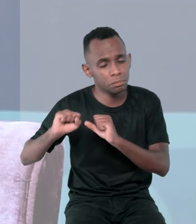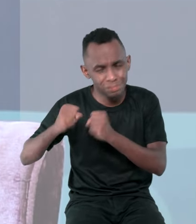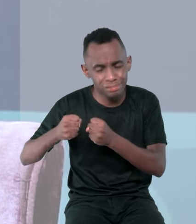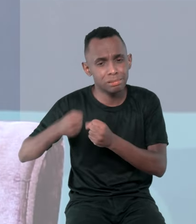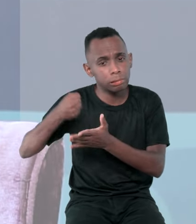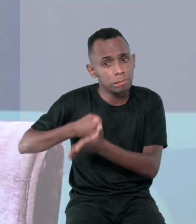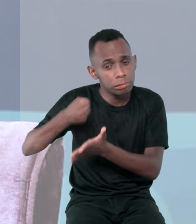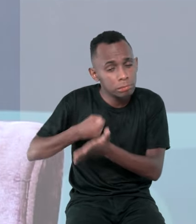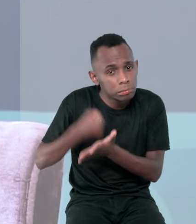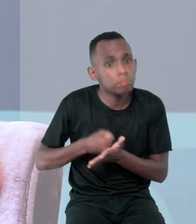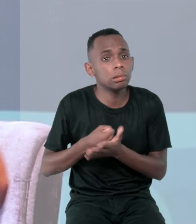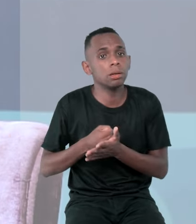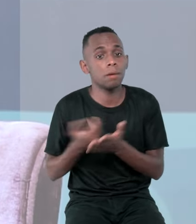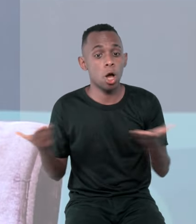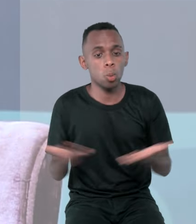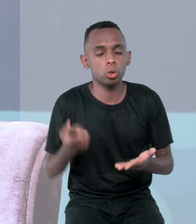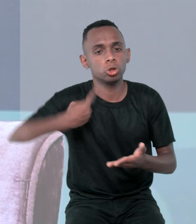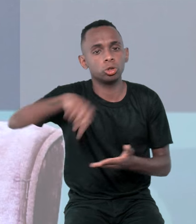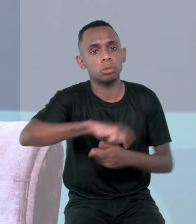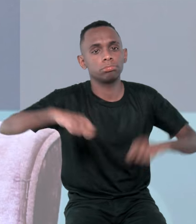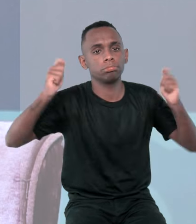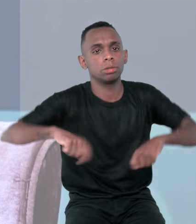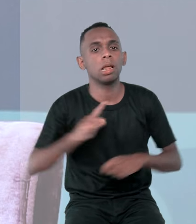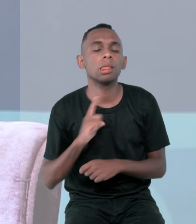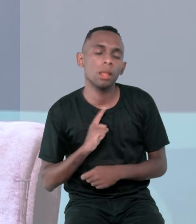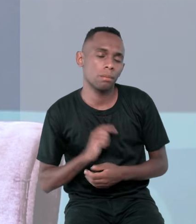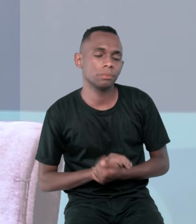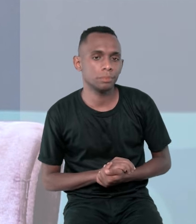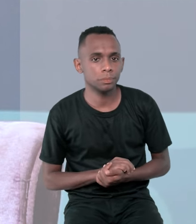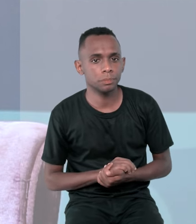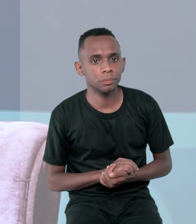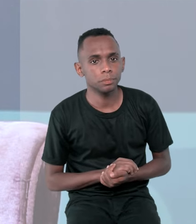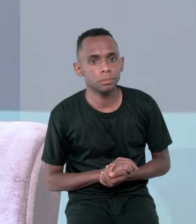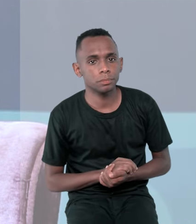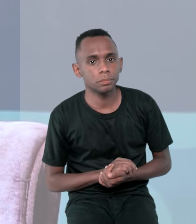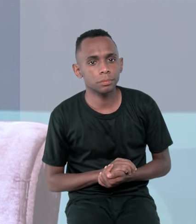lutaram para a gente estar aqui hoje. Então,